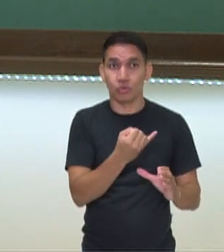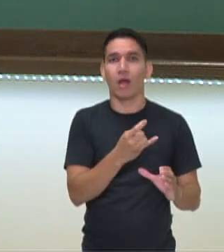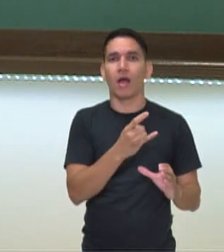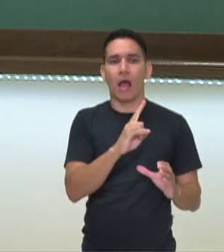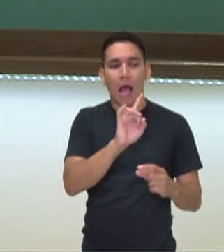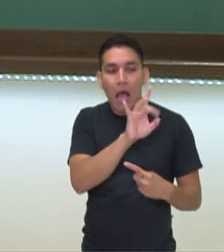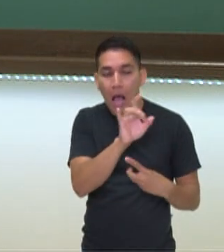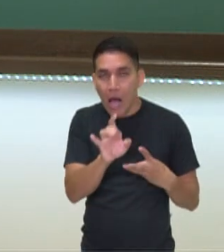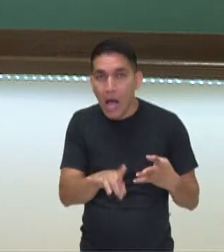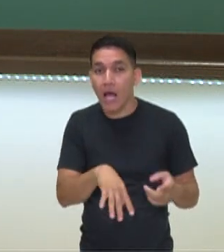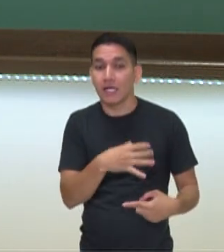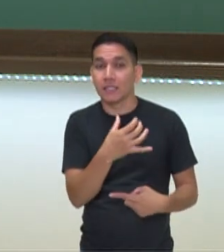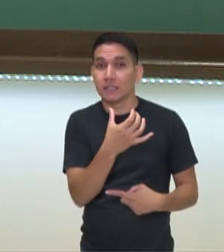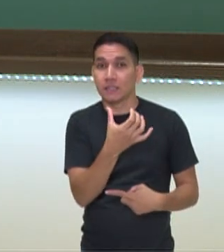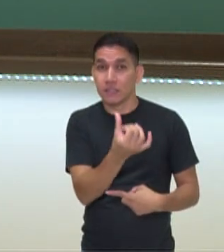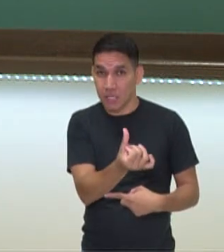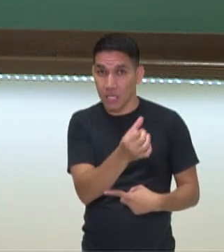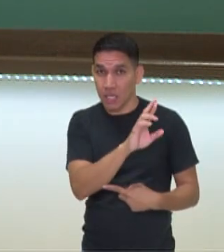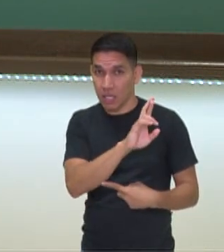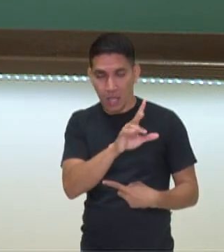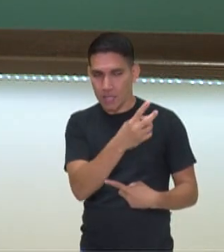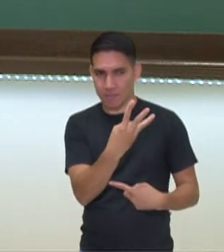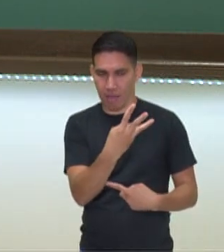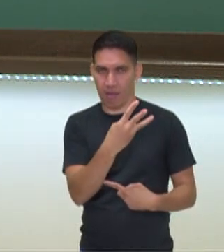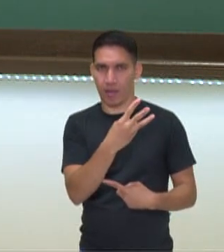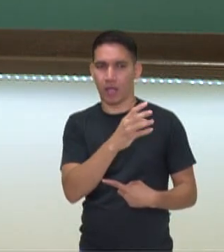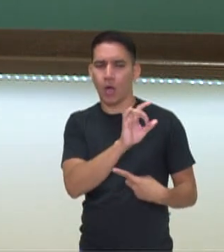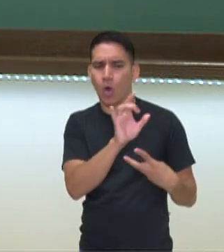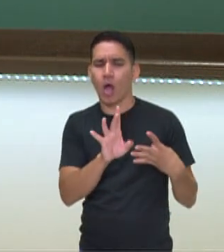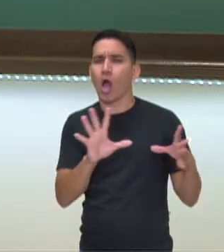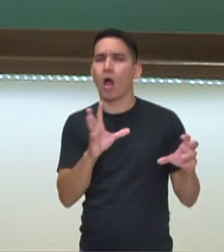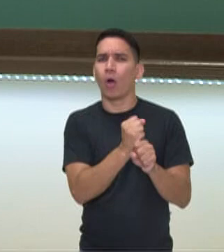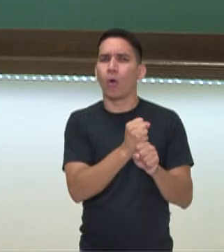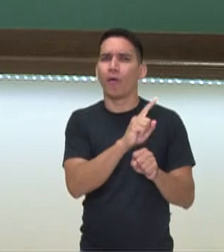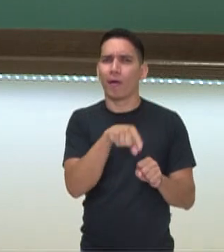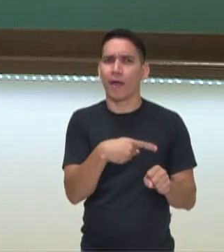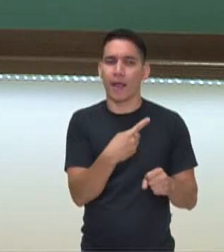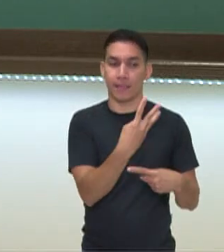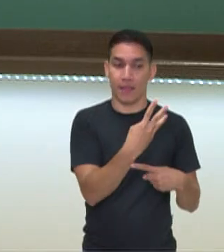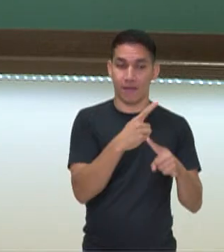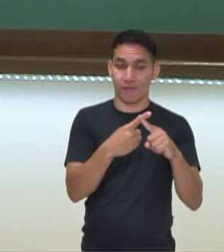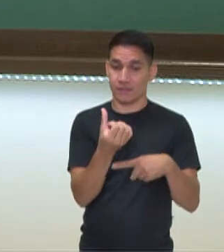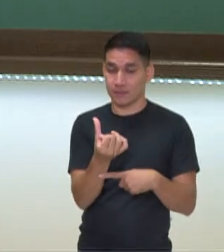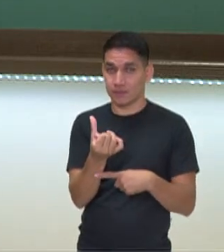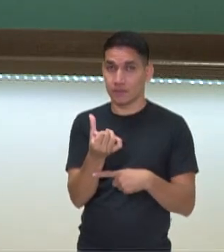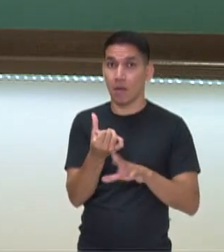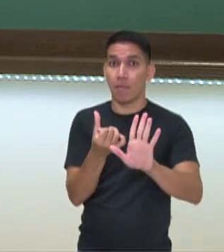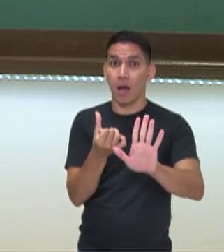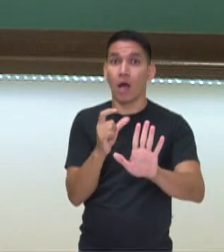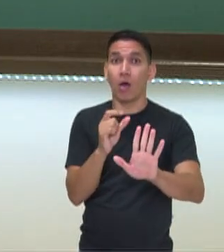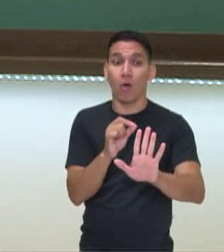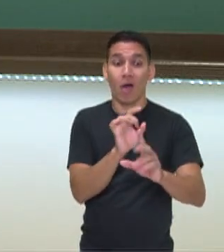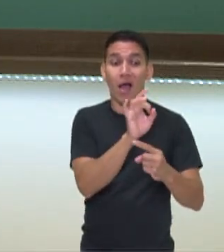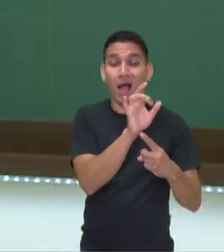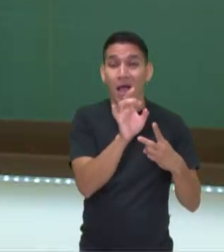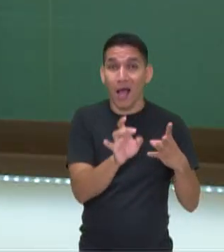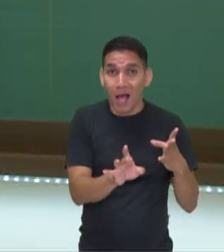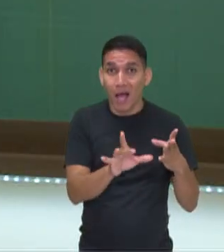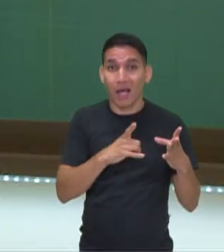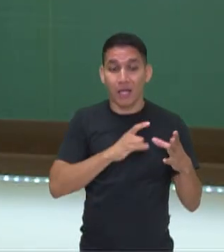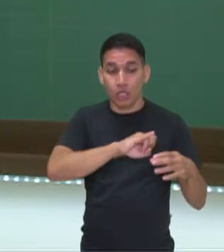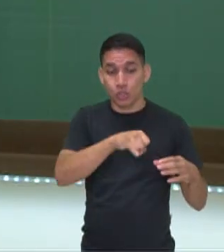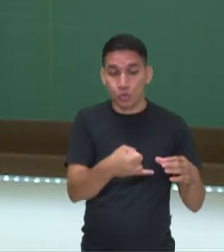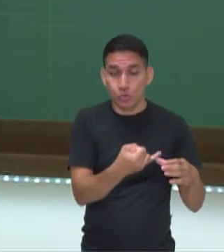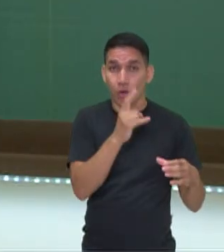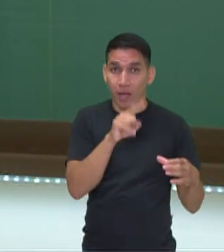cada iogurte, eu posso dizer que o quê? O total de iogurtes que eu tenho é 3 vezes 6, mas cada iogurte